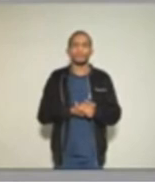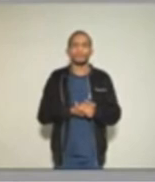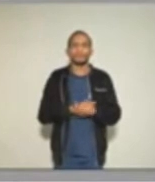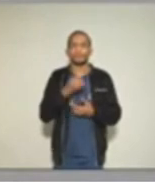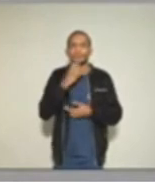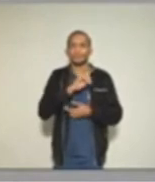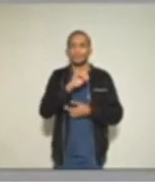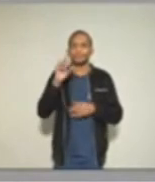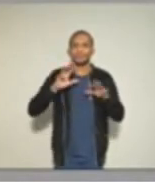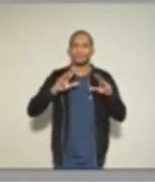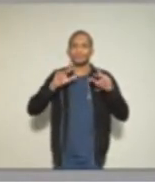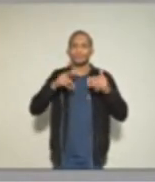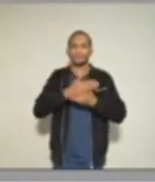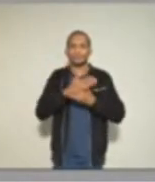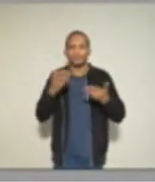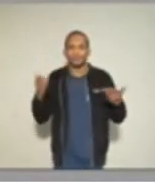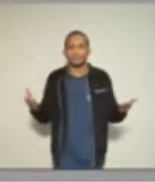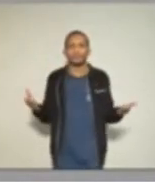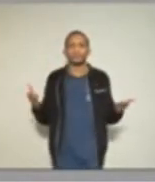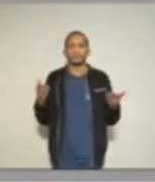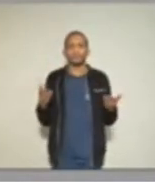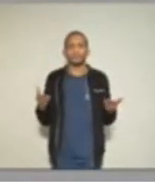Bom dia a todos, senhoras e senhores.